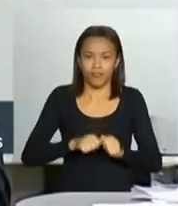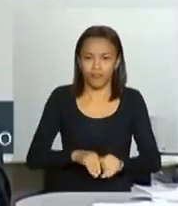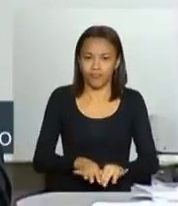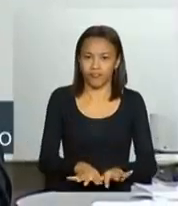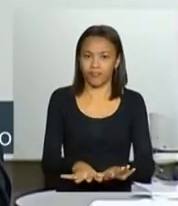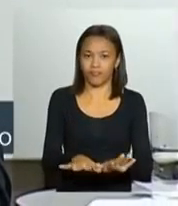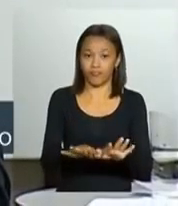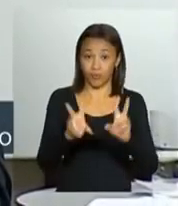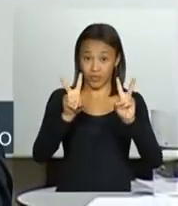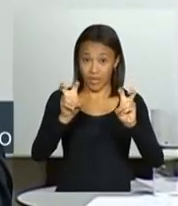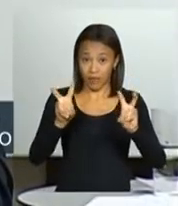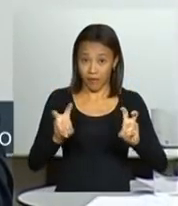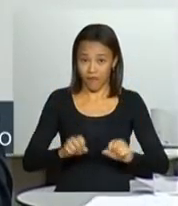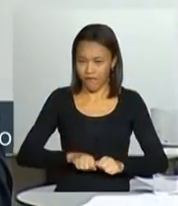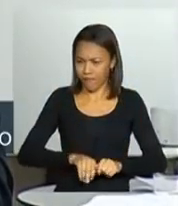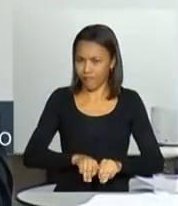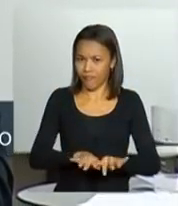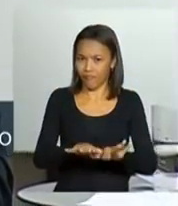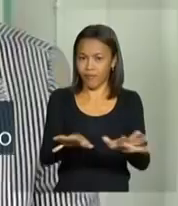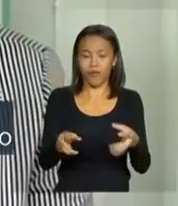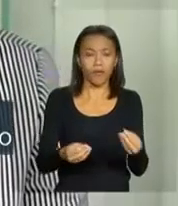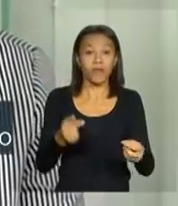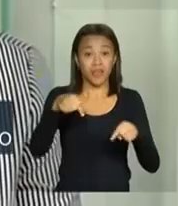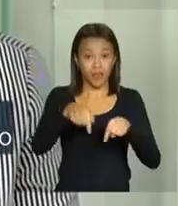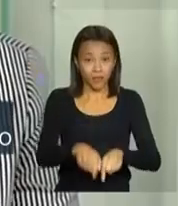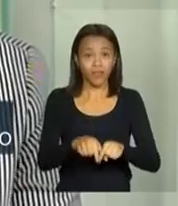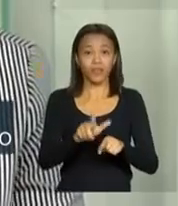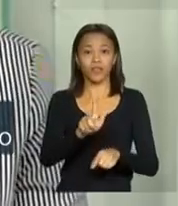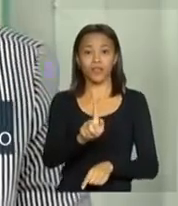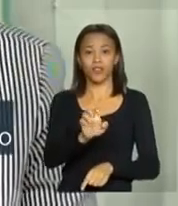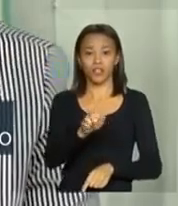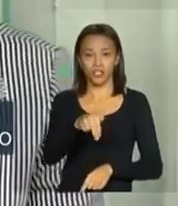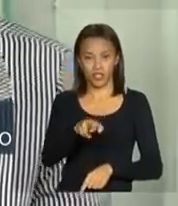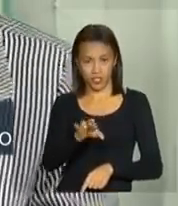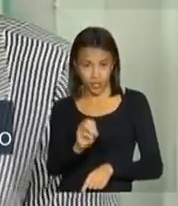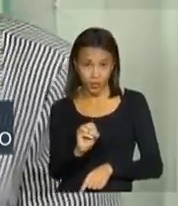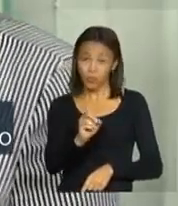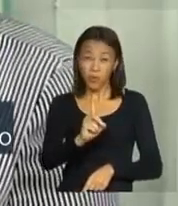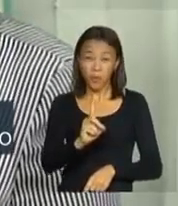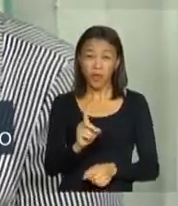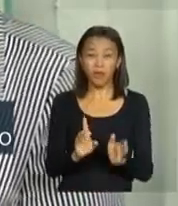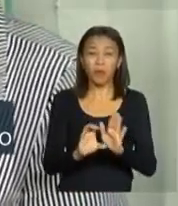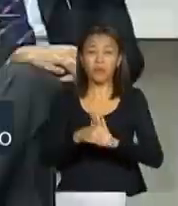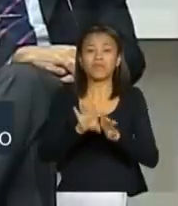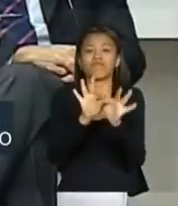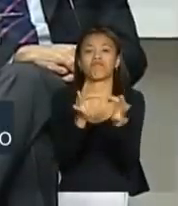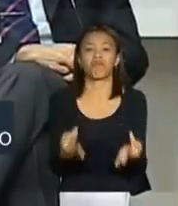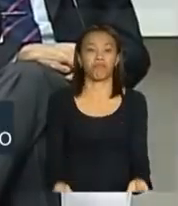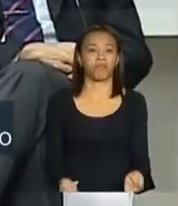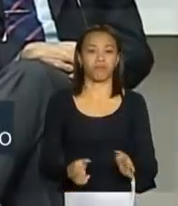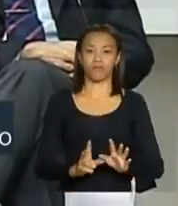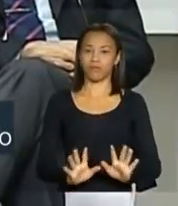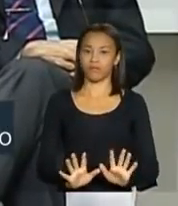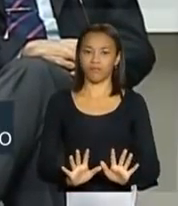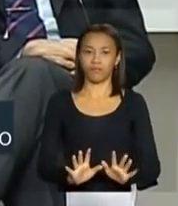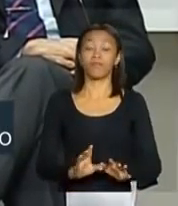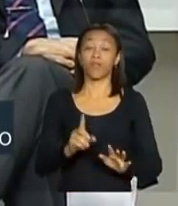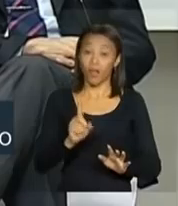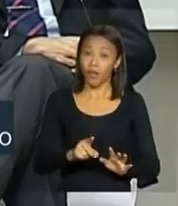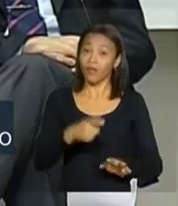dos temas. E a questão de gênero não é um mero conceito. Ele é